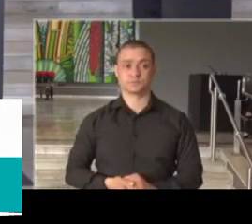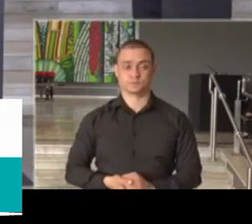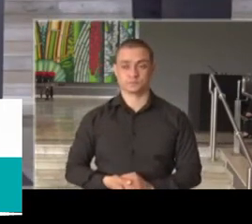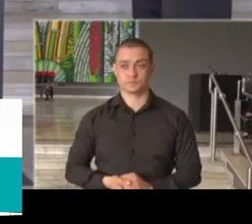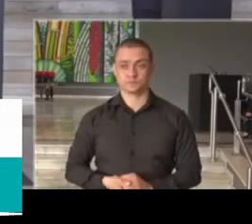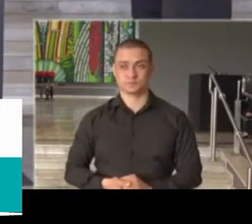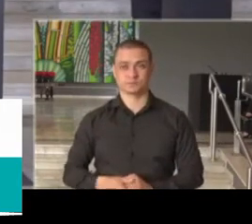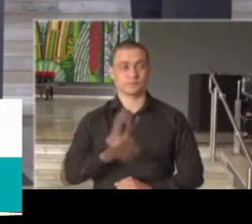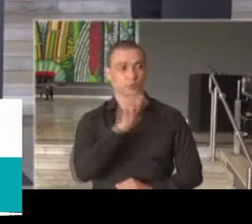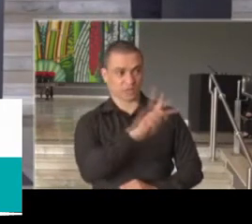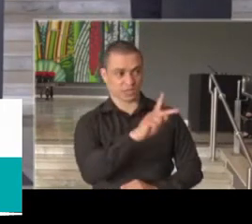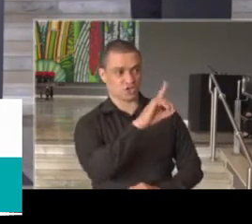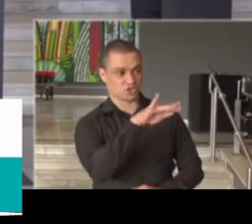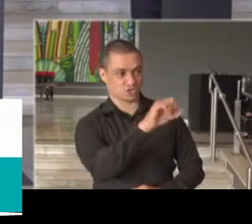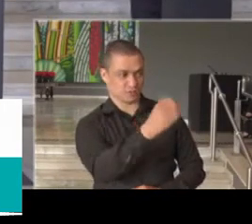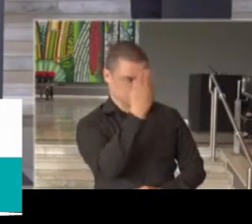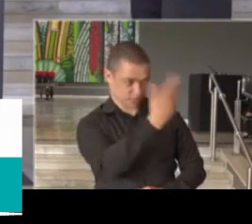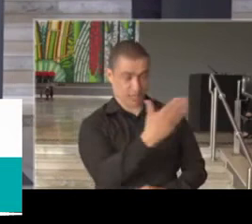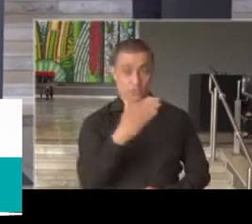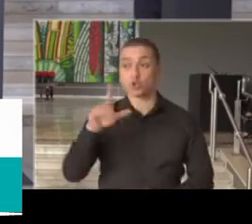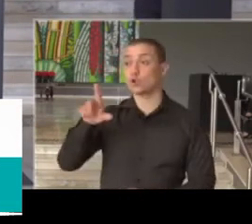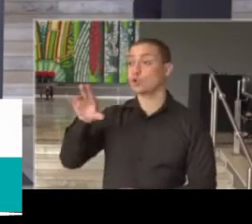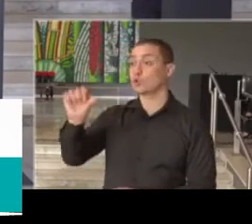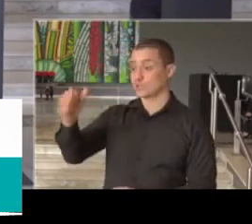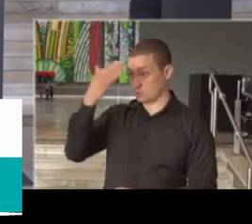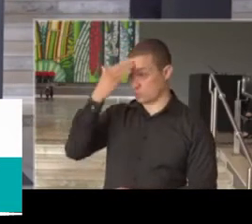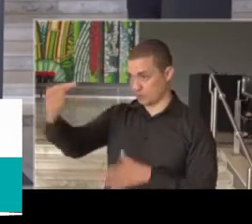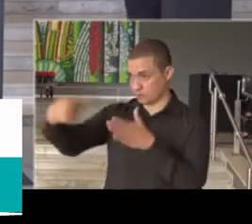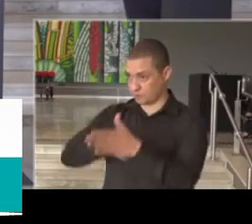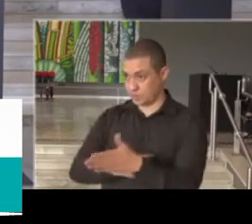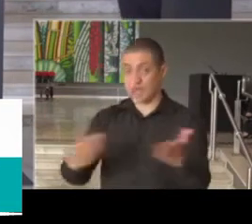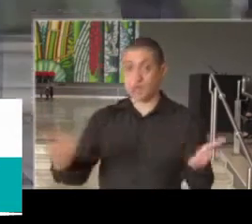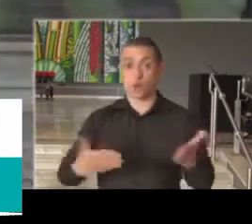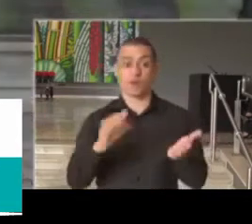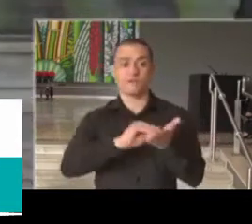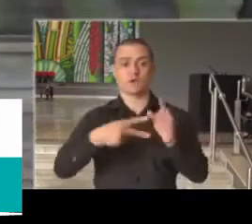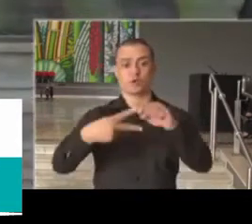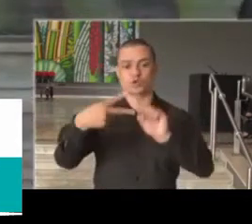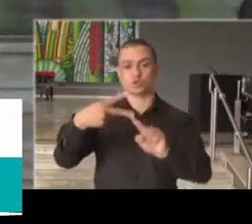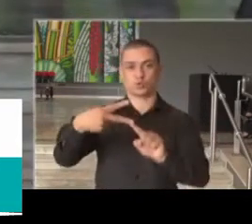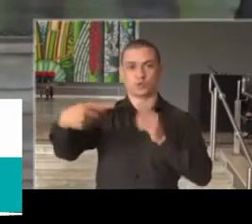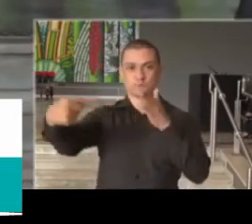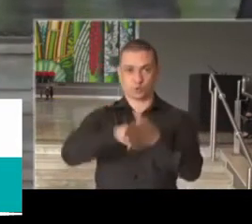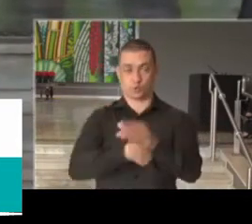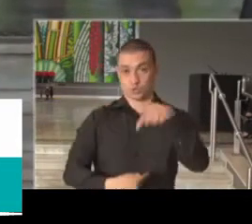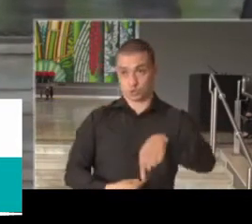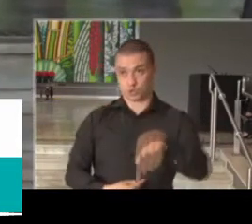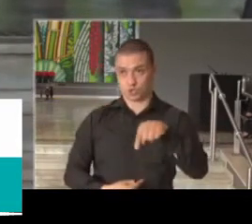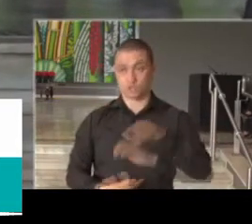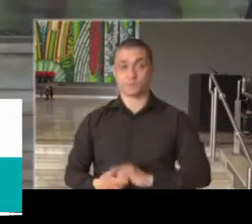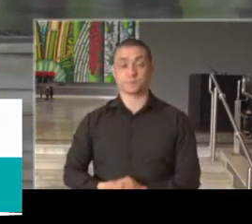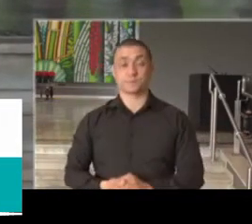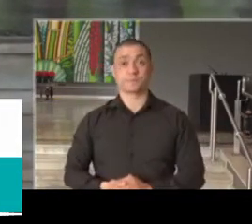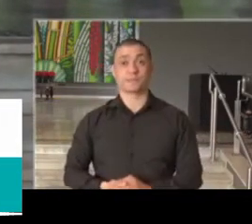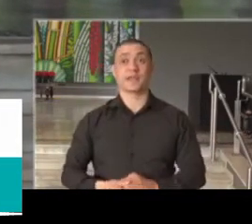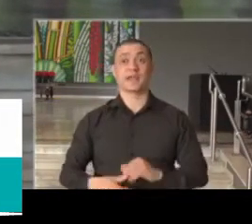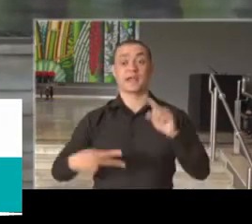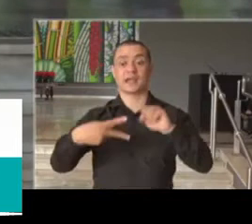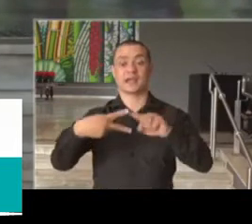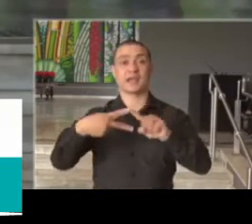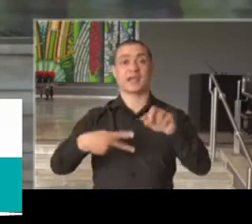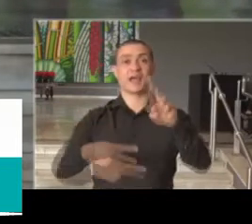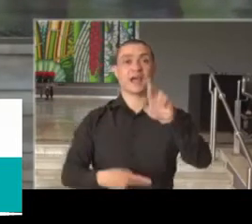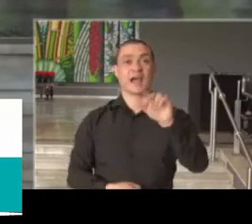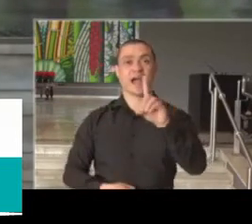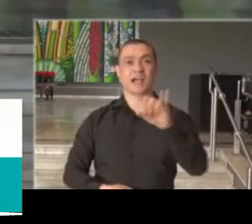Muito bem, Dimas. Lucas, obrigado pela pergunta. Vamos agora à penúltima pergunta de hoje, o penúltimo veículo, que é a Rádio Bandeirantes